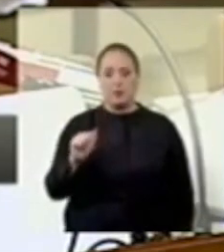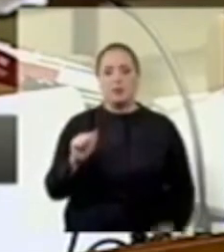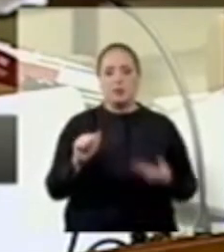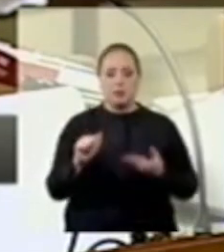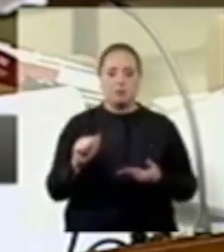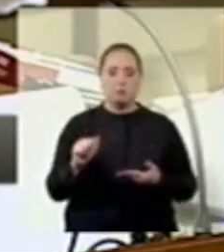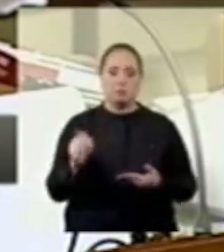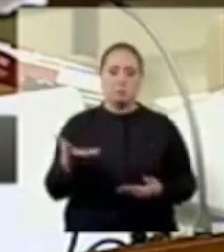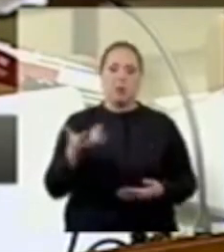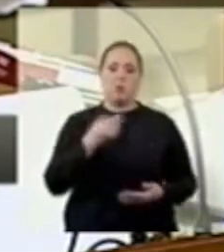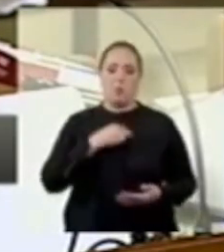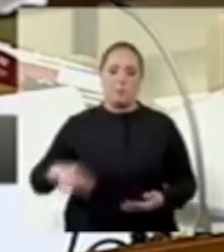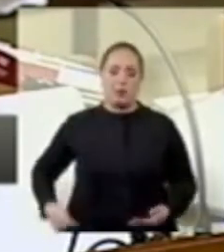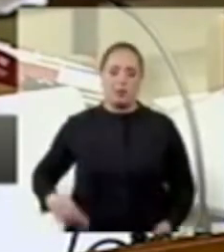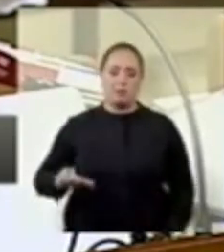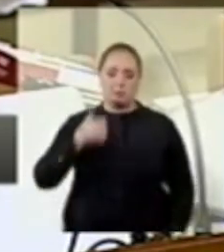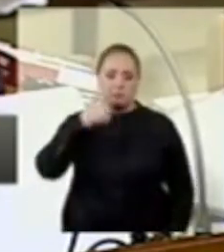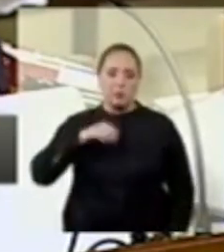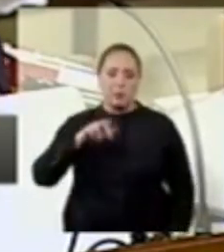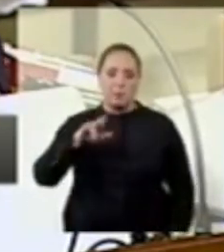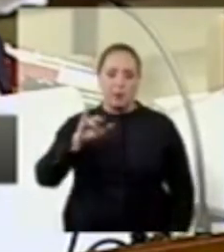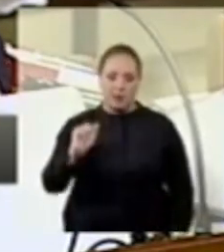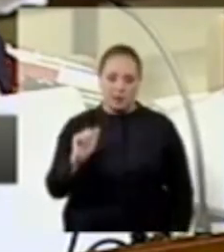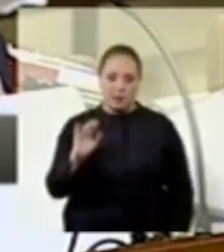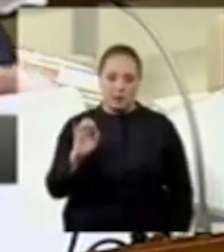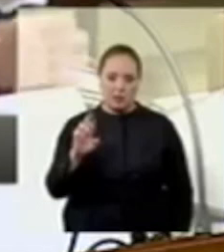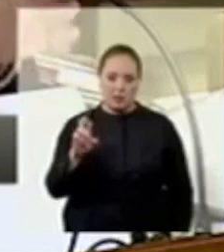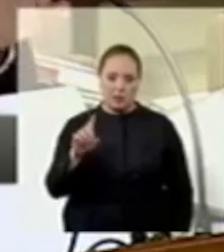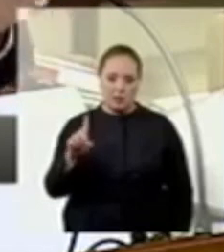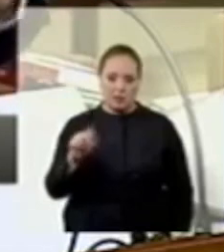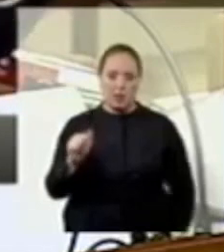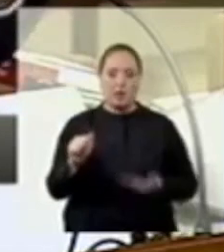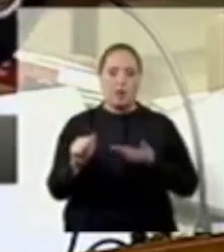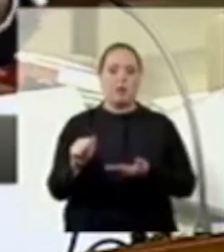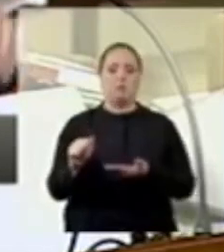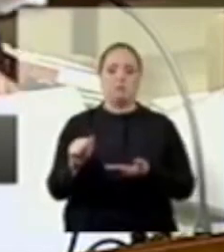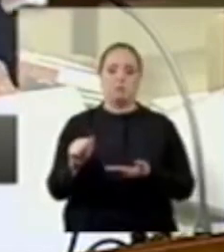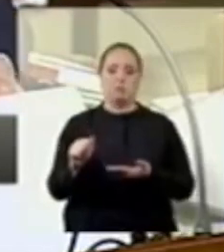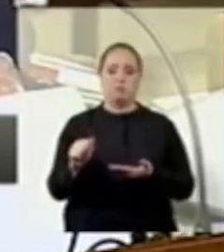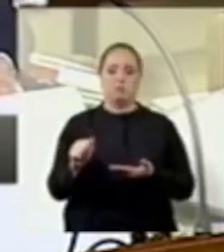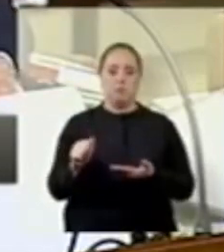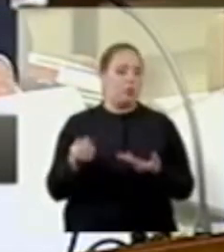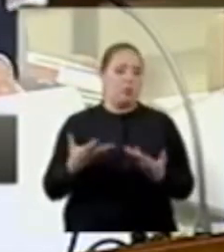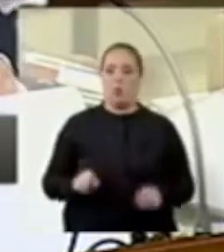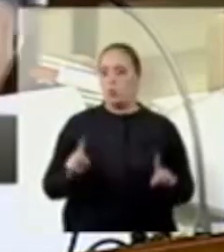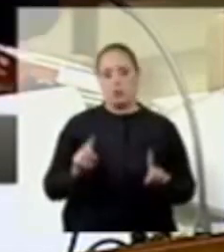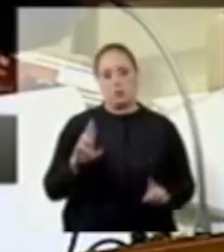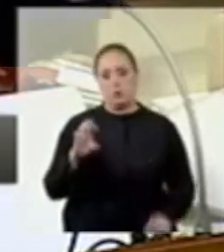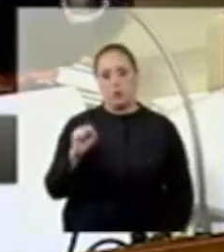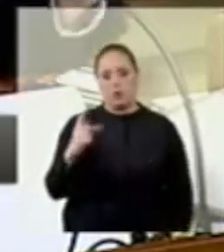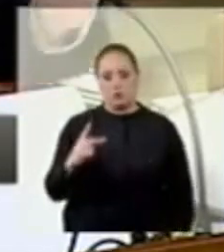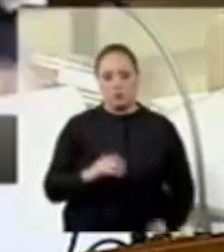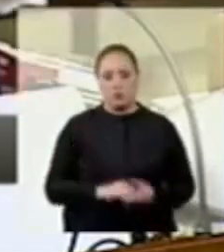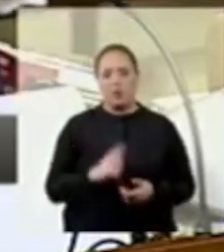excelente ministra maria thereza de assis moura finalmente rejeitou o recurso especial ou